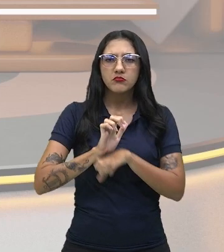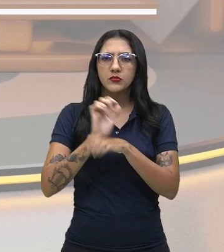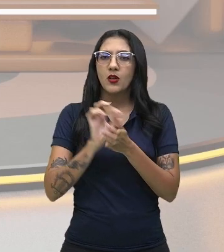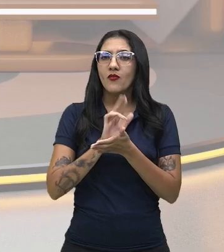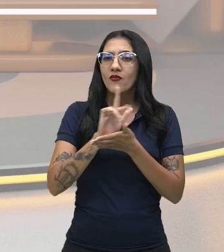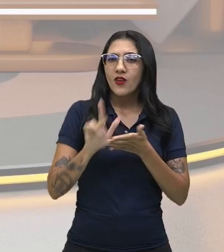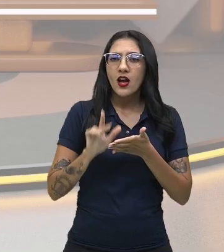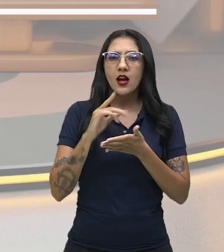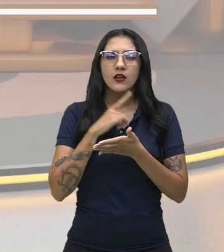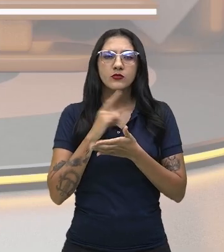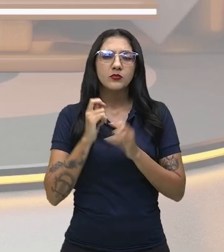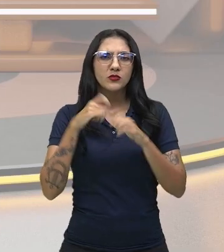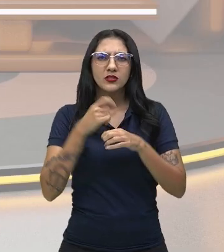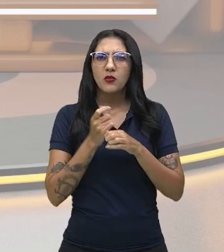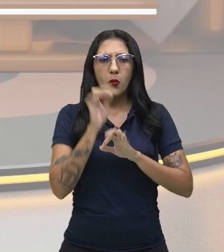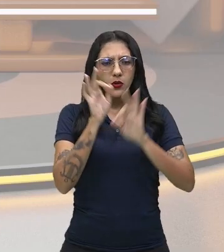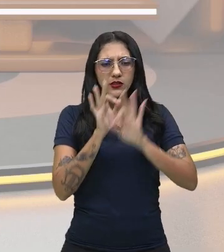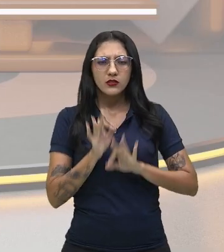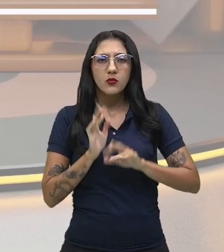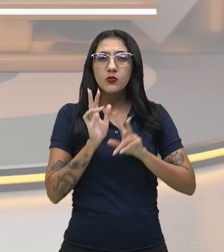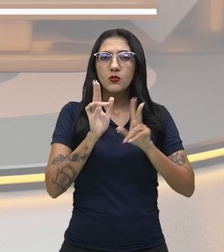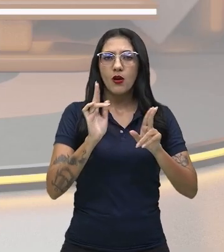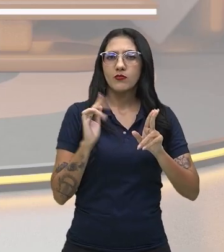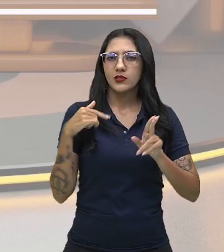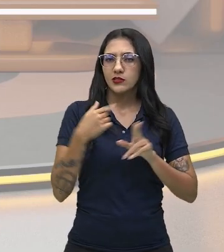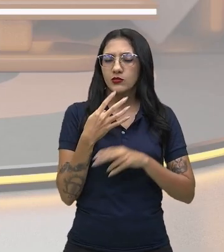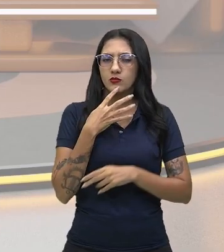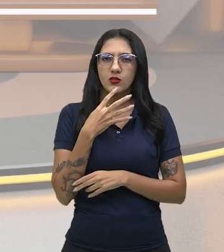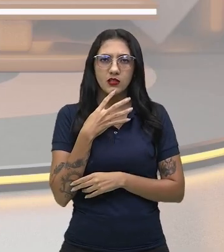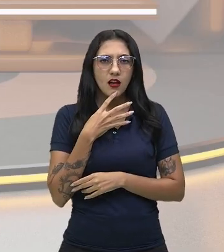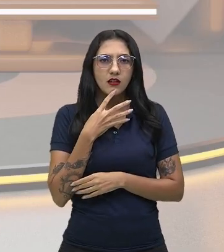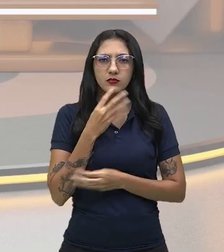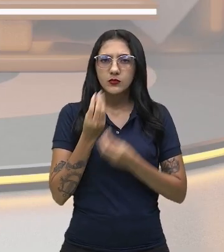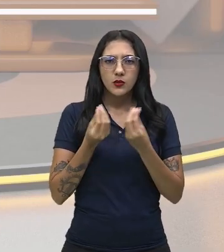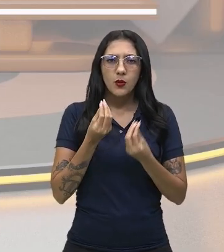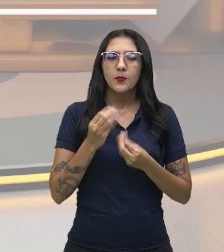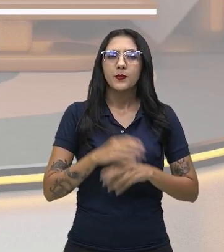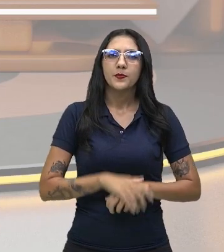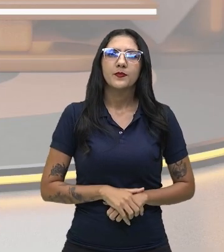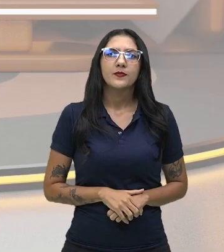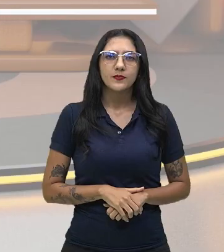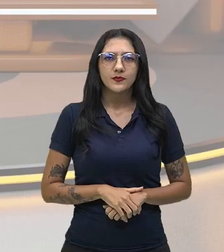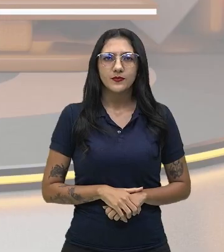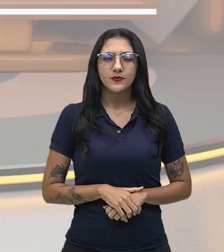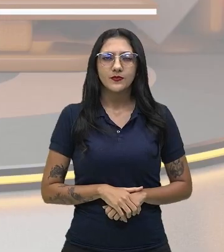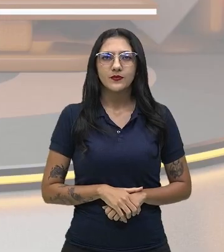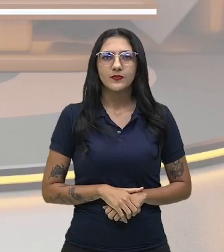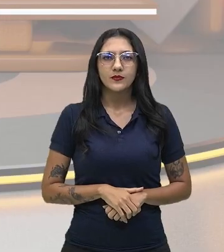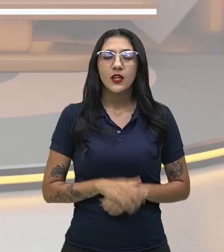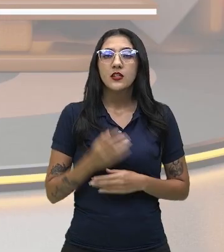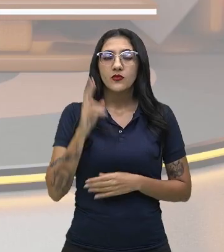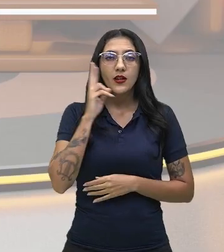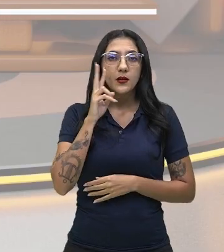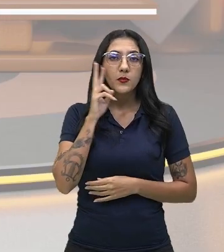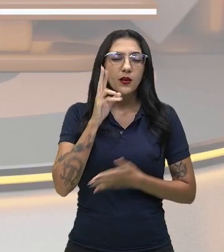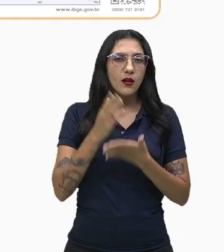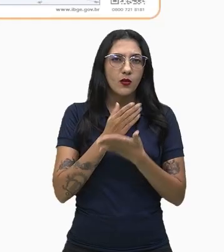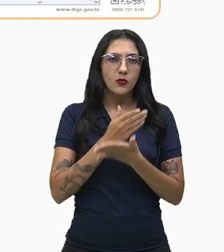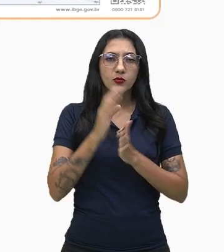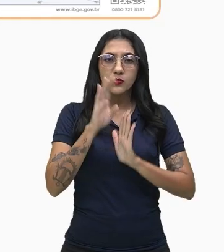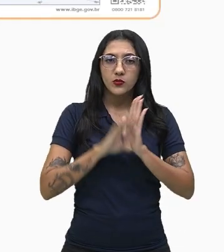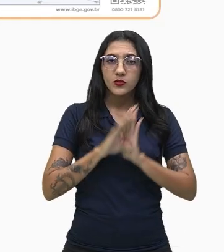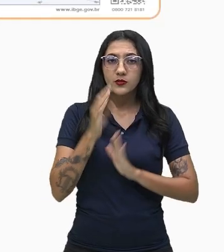chegaram até essa configuração, né, a essa regionalização de 2010? E aí nós vamos relembrar alguns conceitos. Nós temos